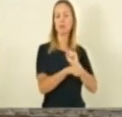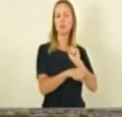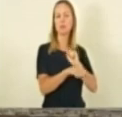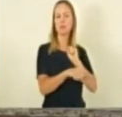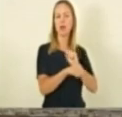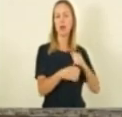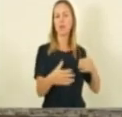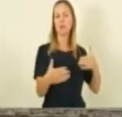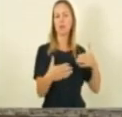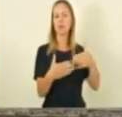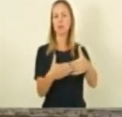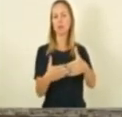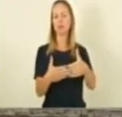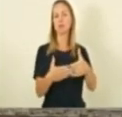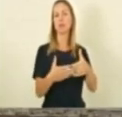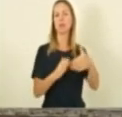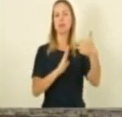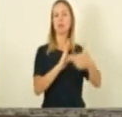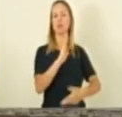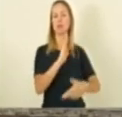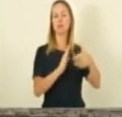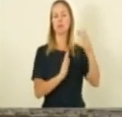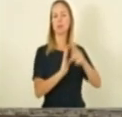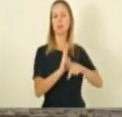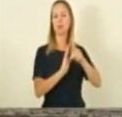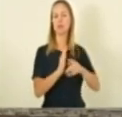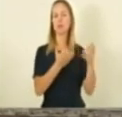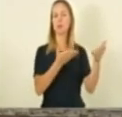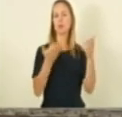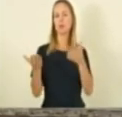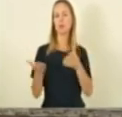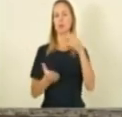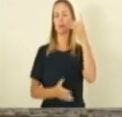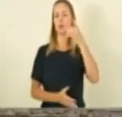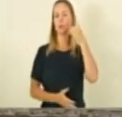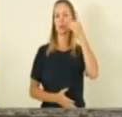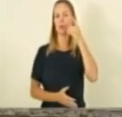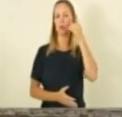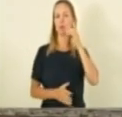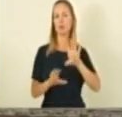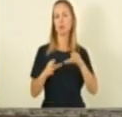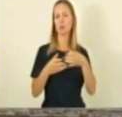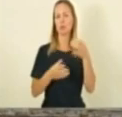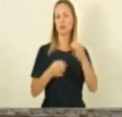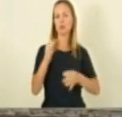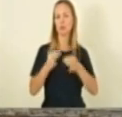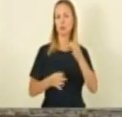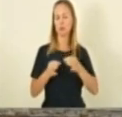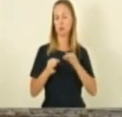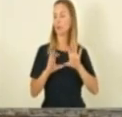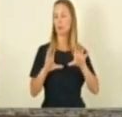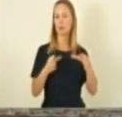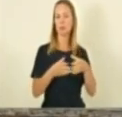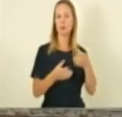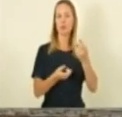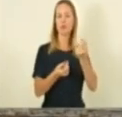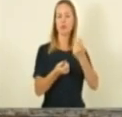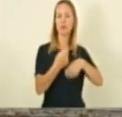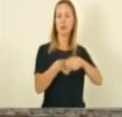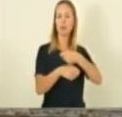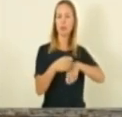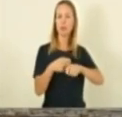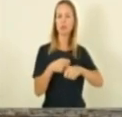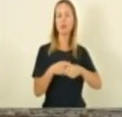regimental para relatar a matéria. Convoca, então, o deputado à Comissão de Justiça, à Comissão de Finanças,